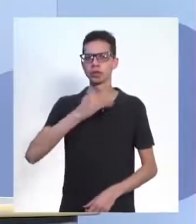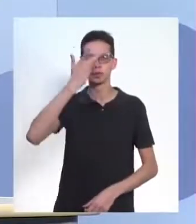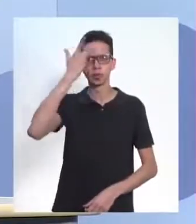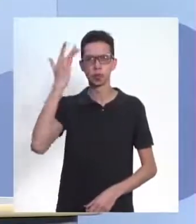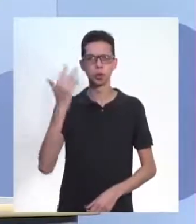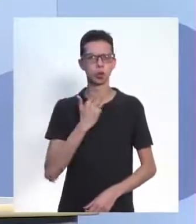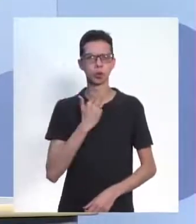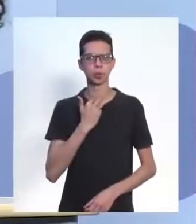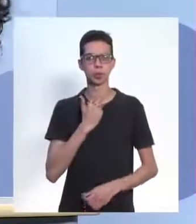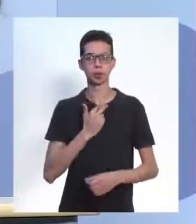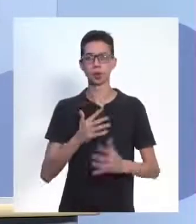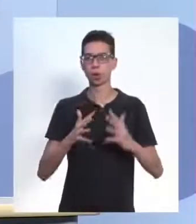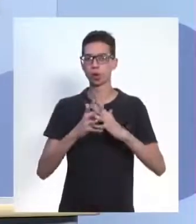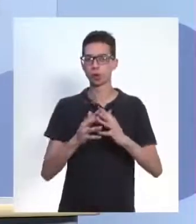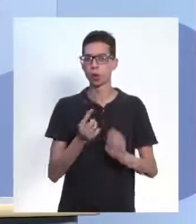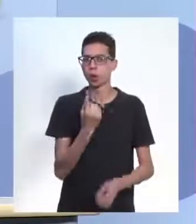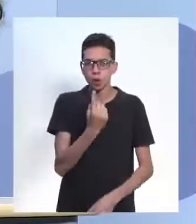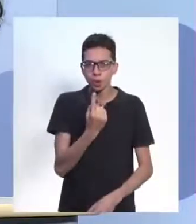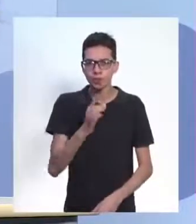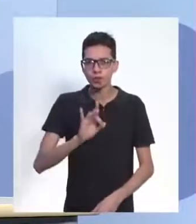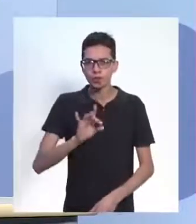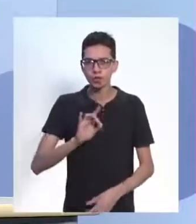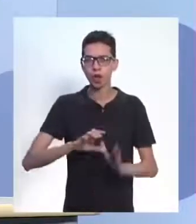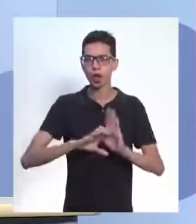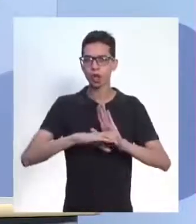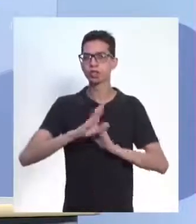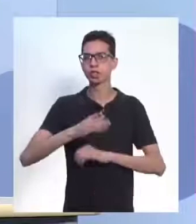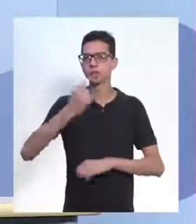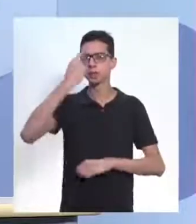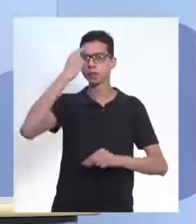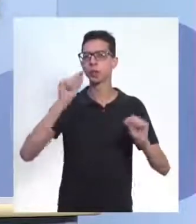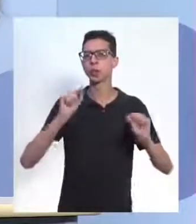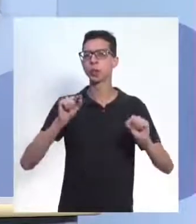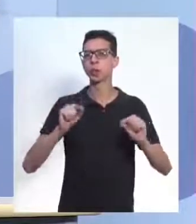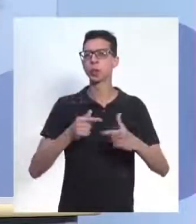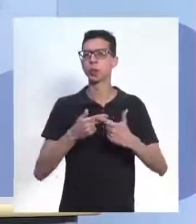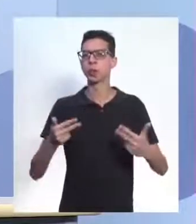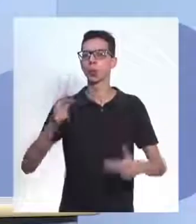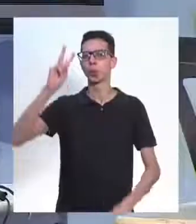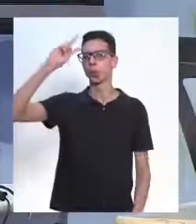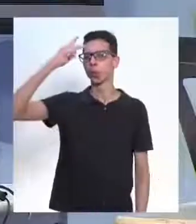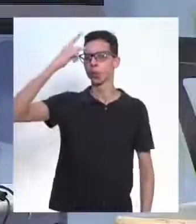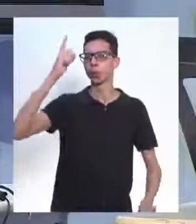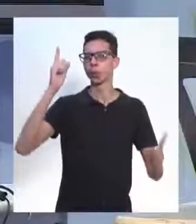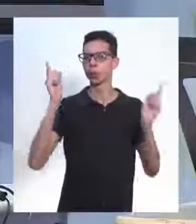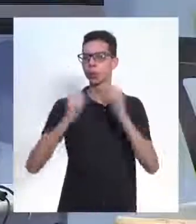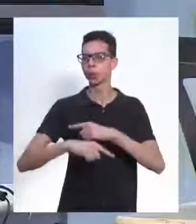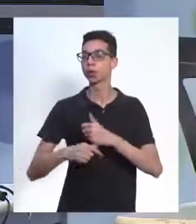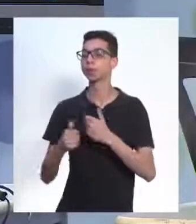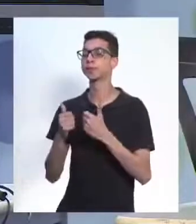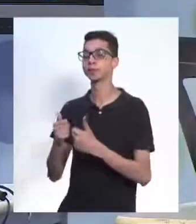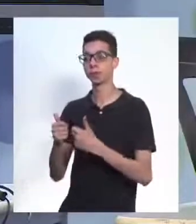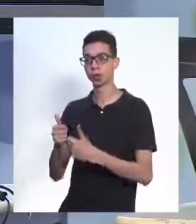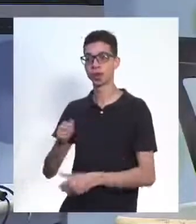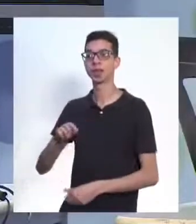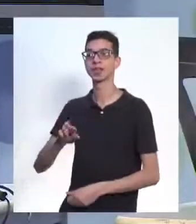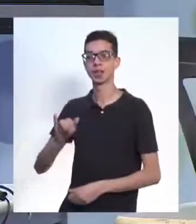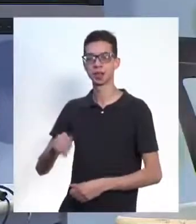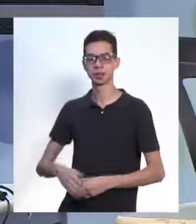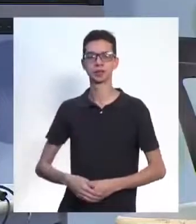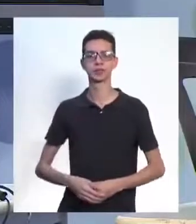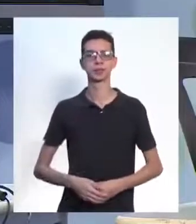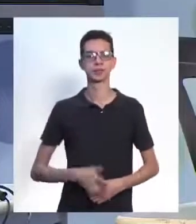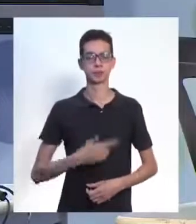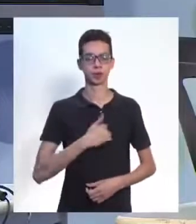se confundir, se atravessar uma vez no conceito que já pensa. Então, boa, Andréia. Não, às vezes eu falei isso, eu